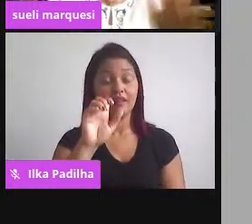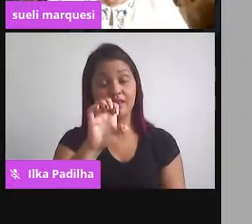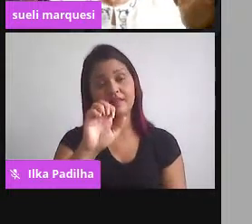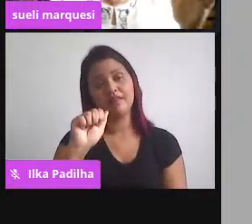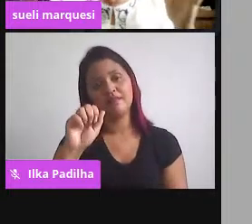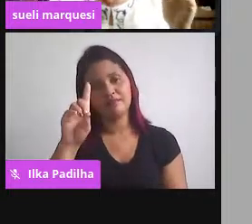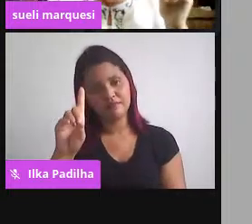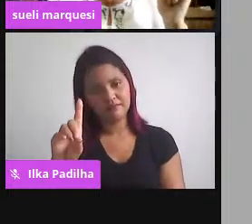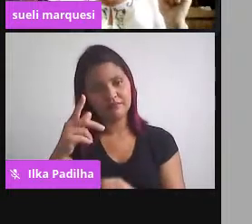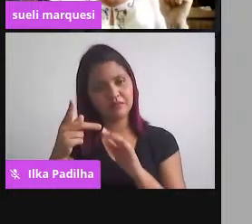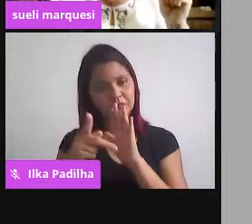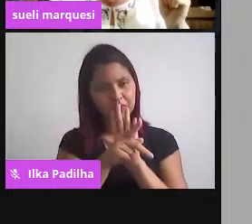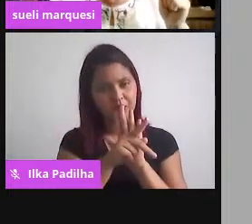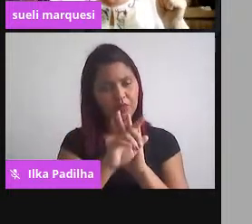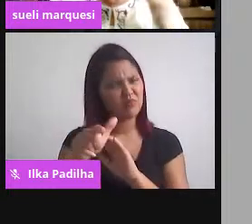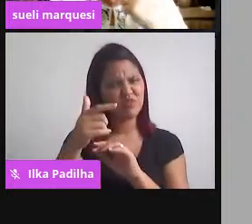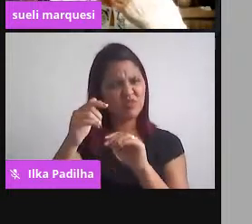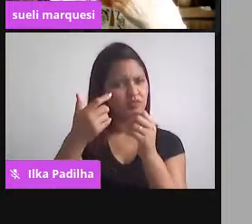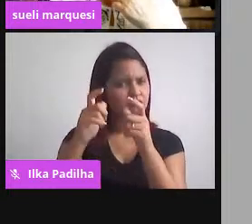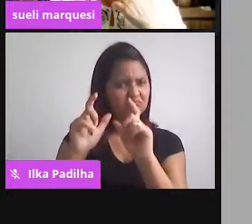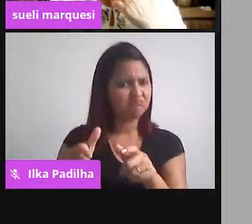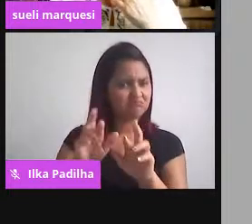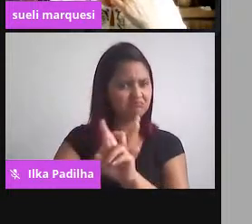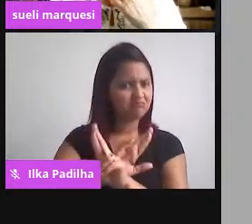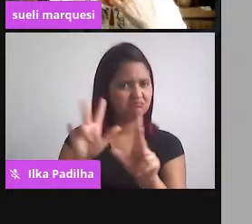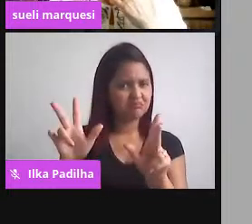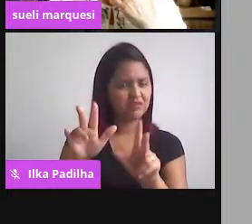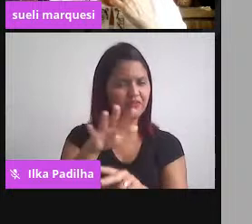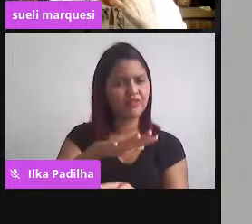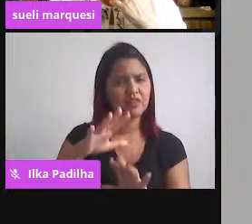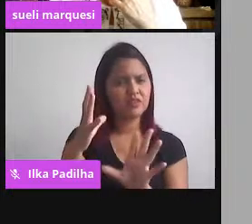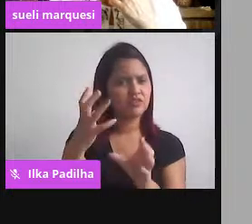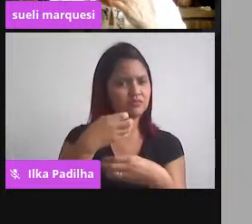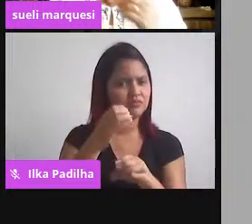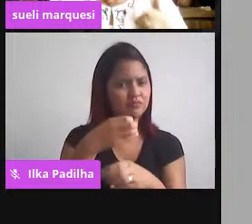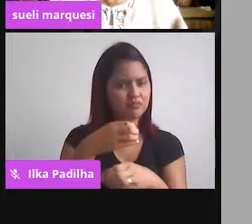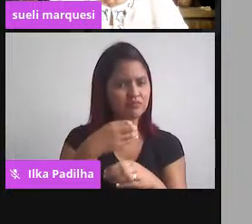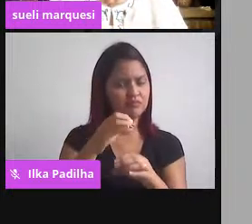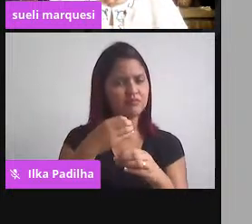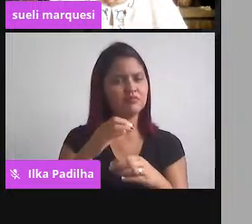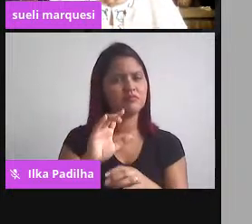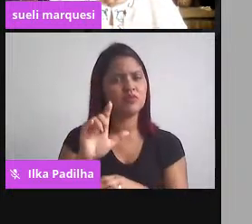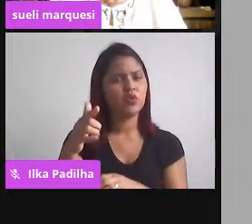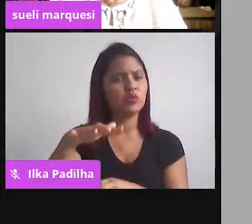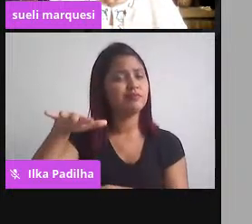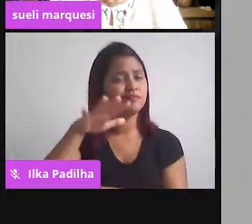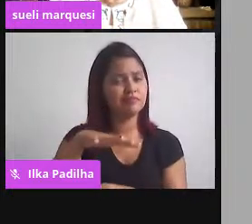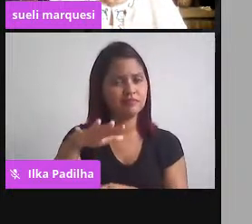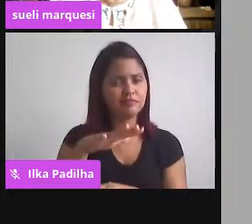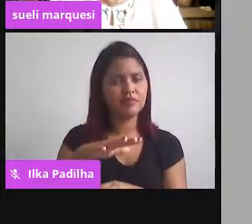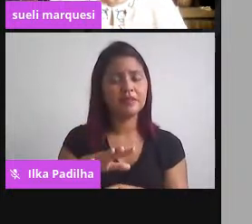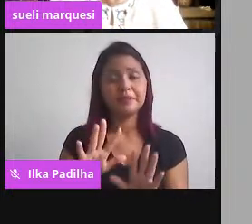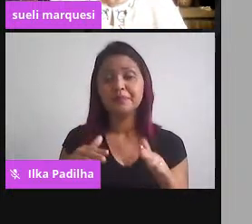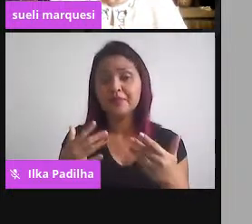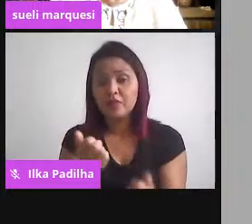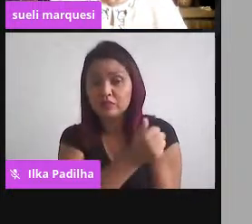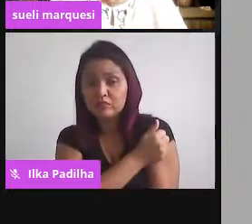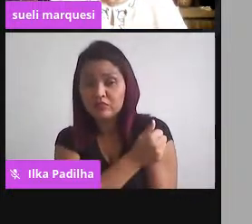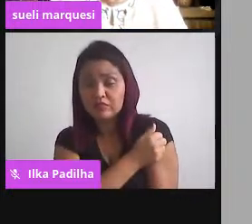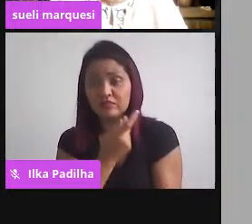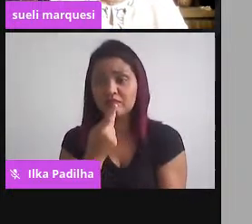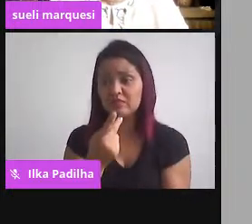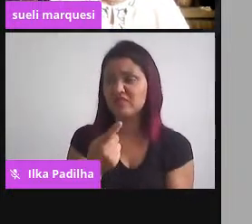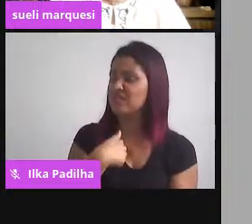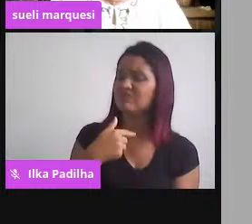de uma outra área do conhecimento, que era a área de engenharia, e os alunos diziam que não